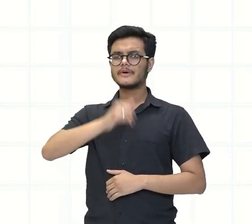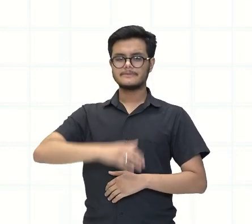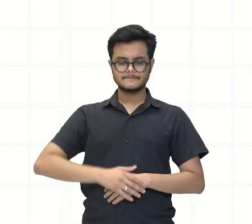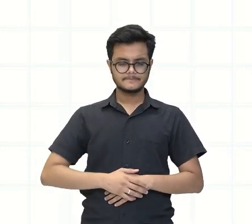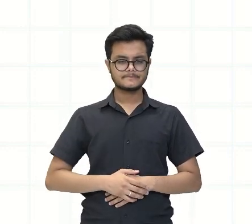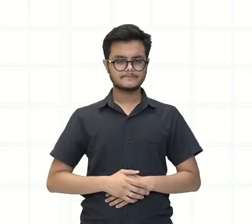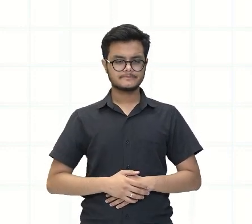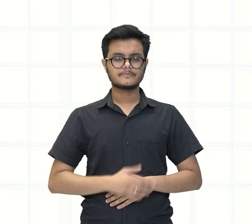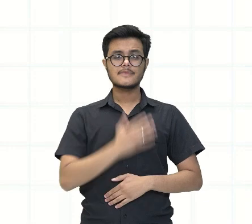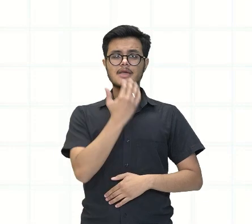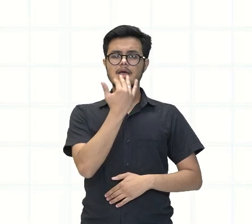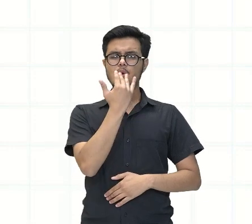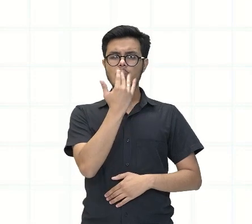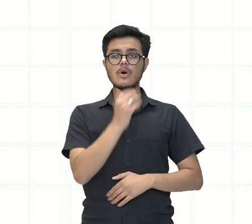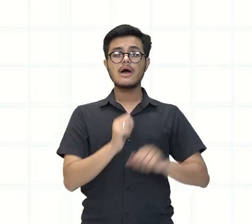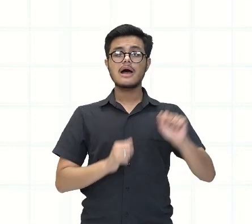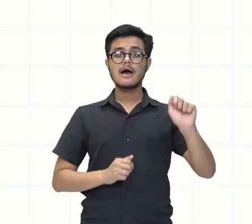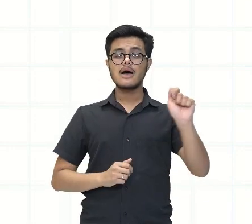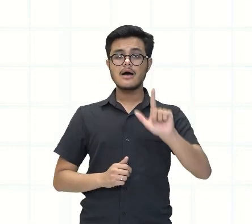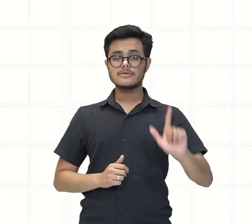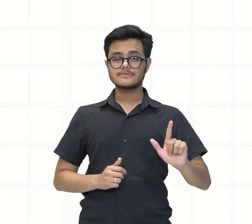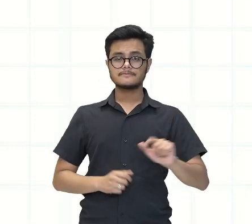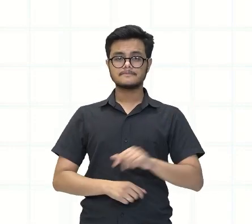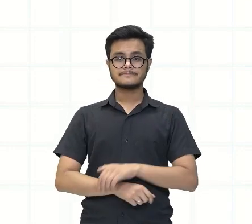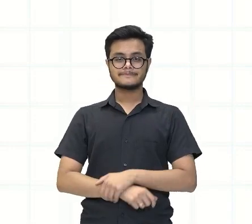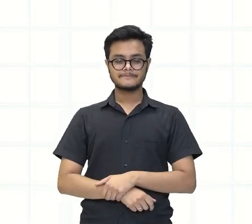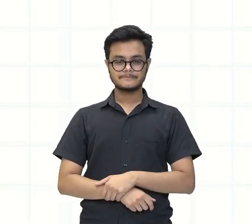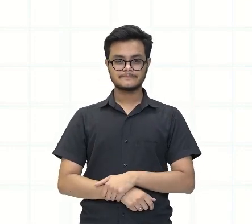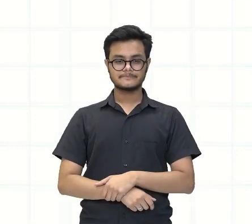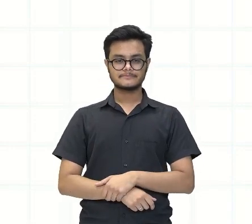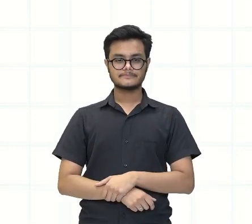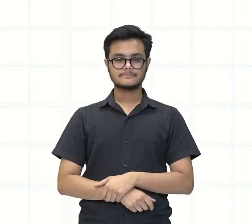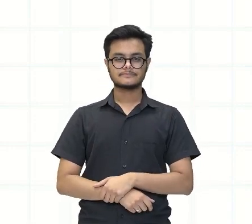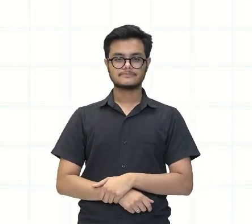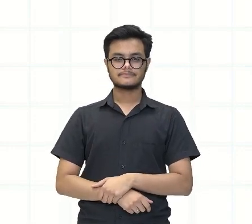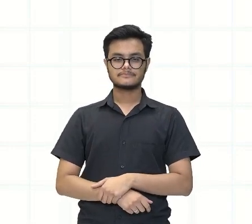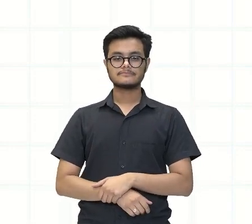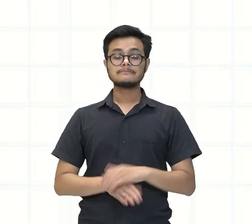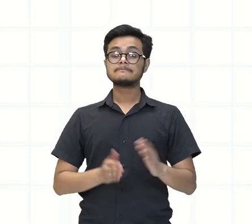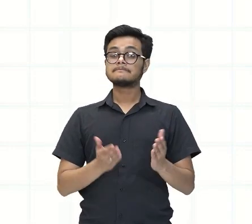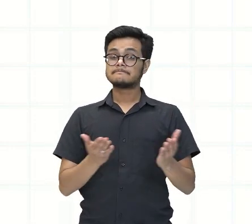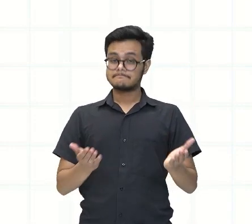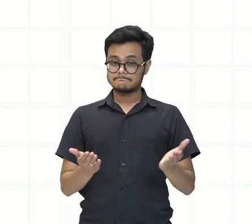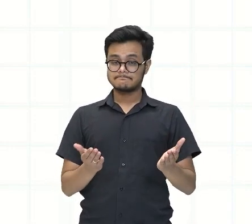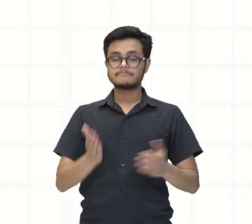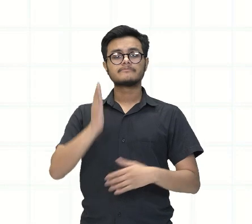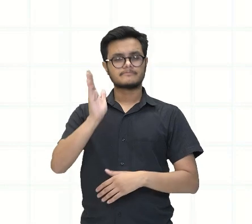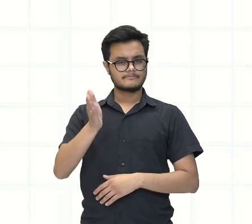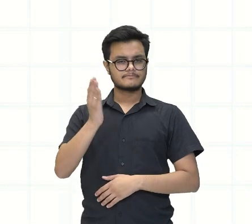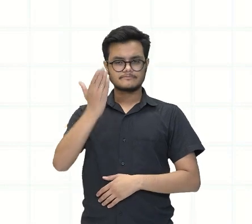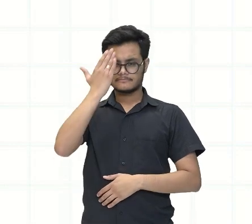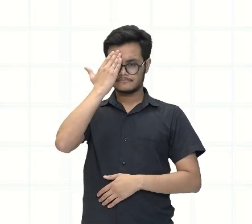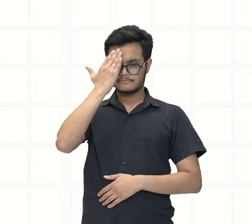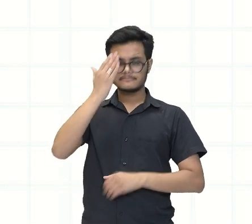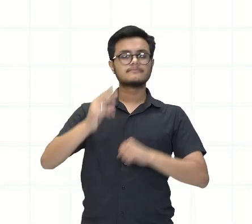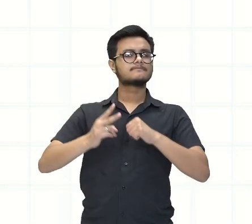destaque em azul, não é? Nota que, como a gente já viu ao longo dos exemplos das cartelas anteriores, né,